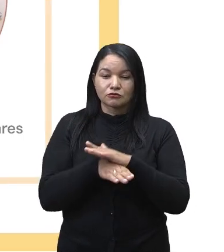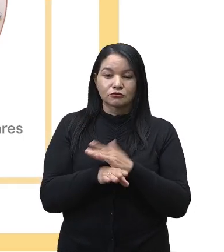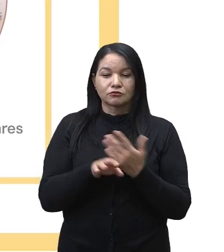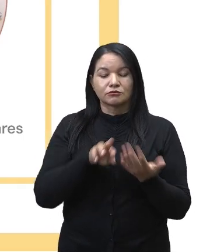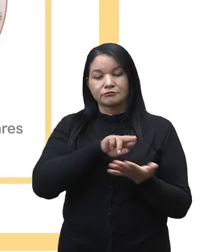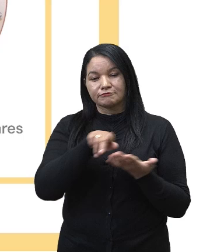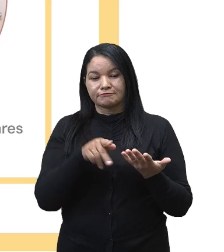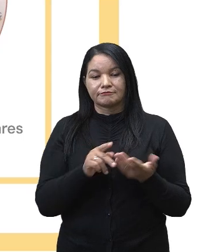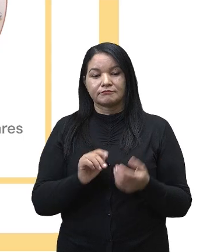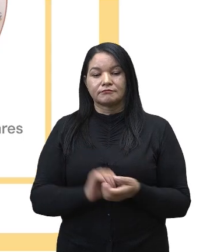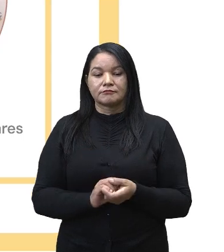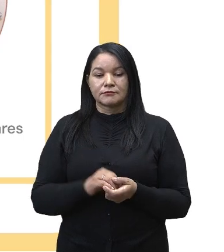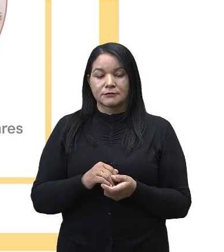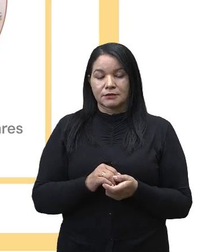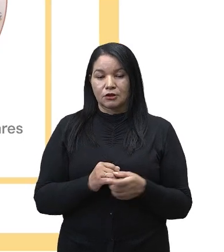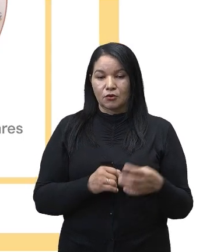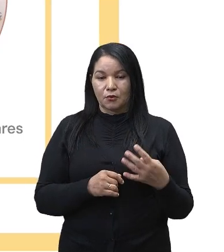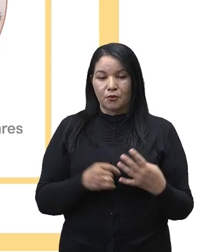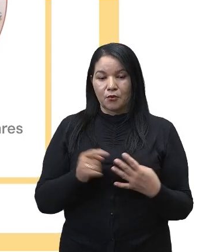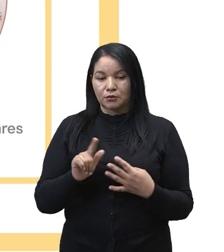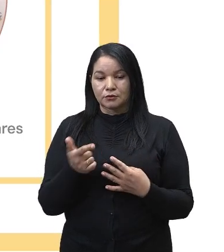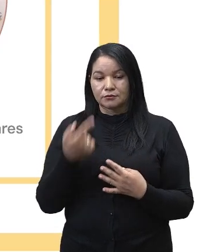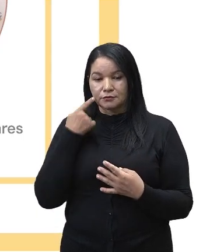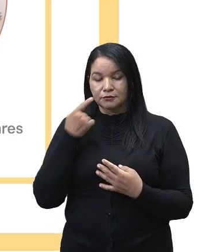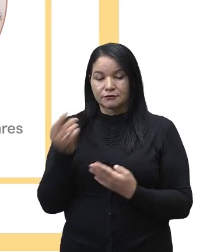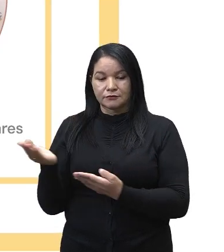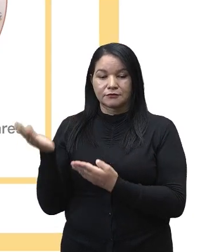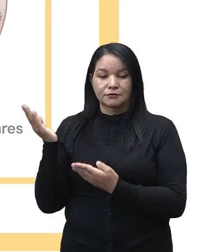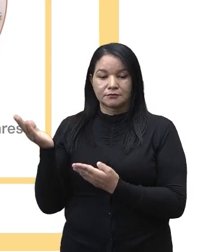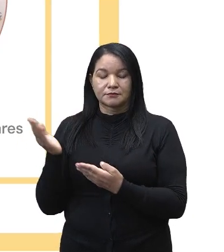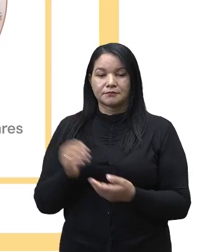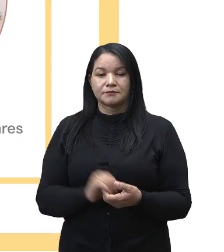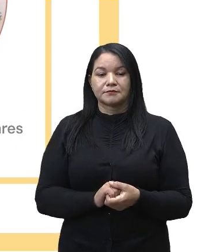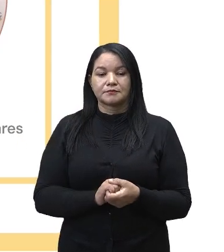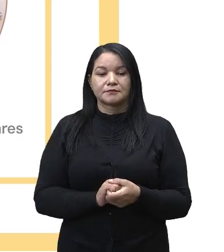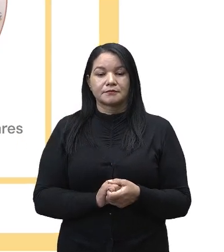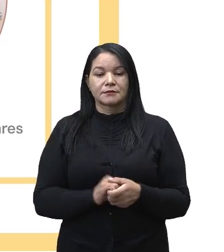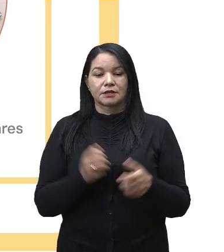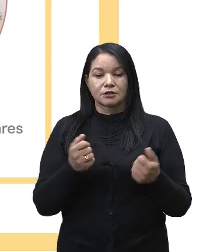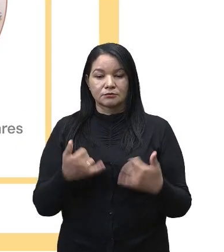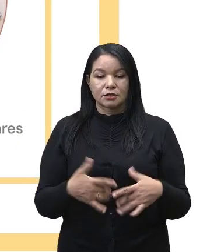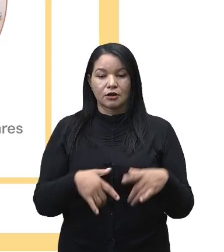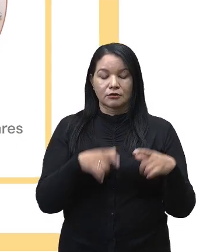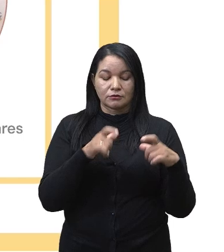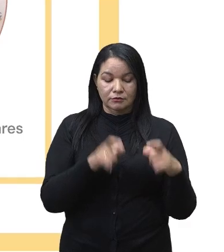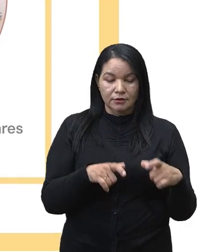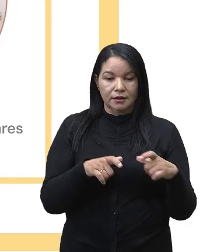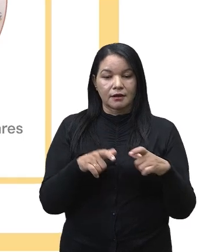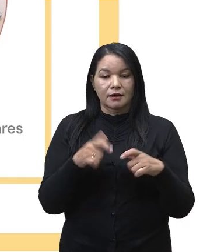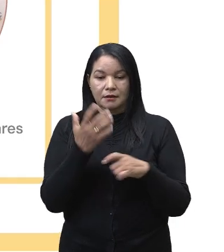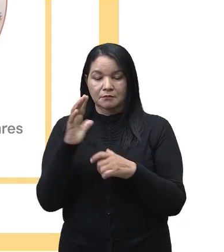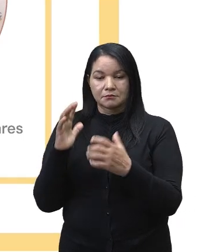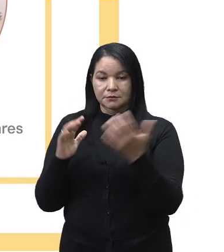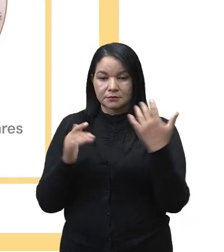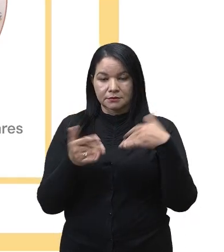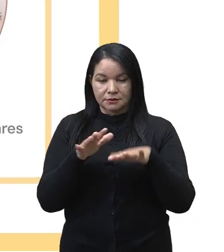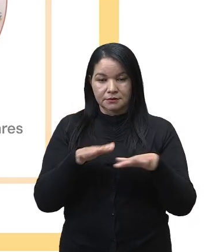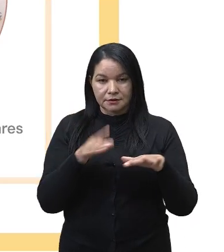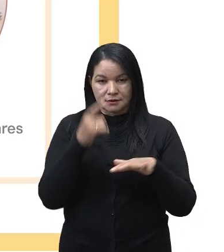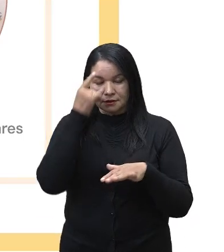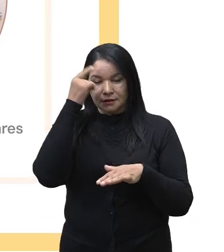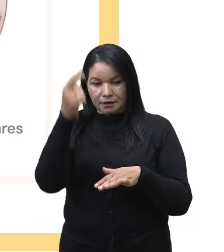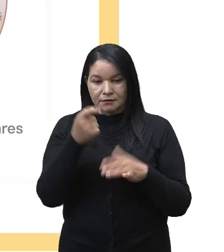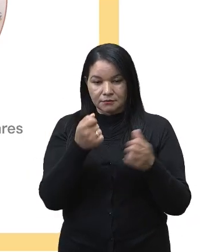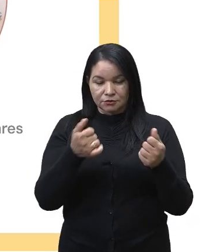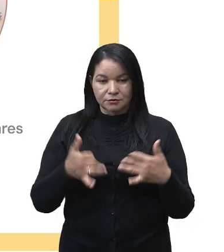olha só, a topografia, né, que vai descrever lugares, paisagens. Lembra o que a gente comentou? Ao